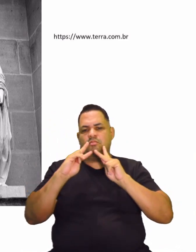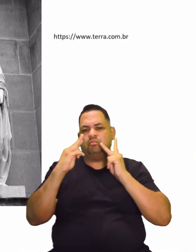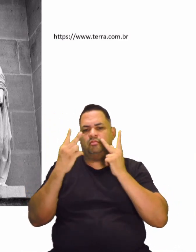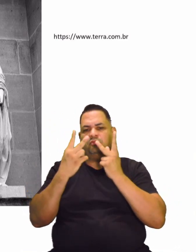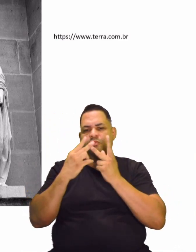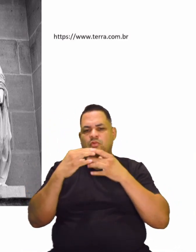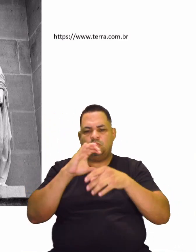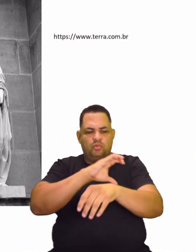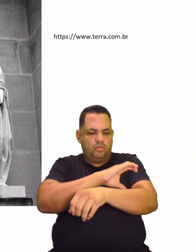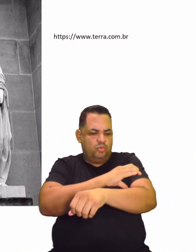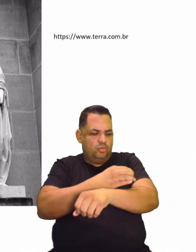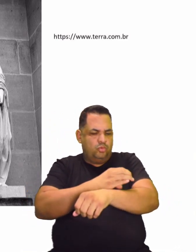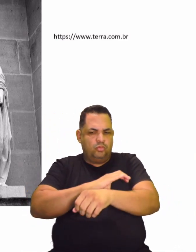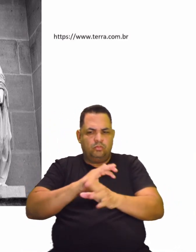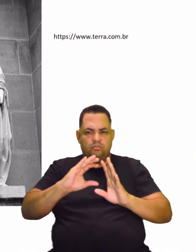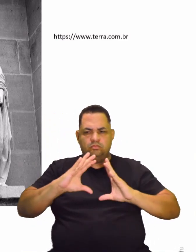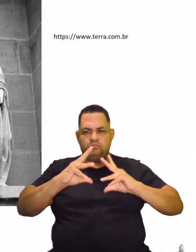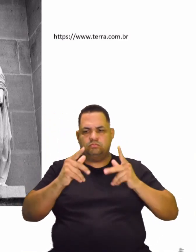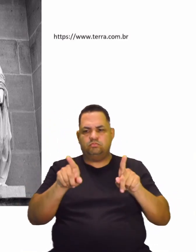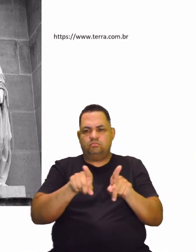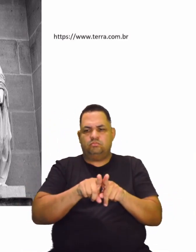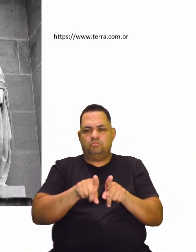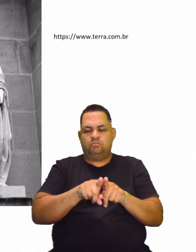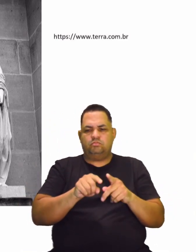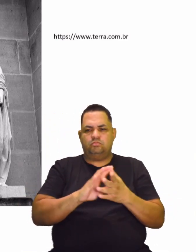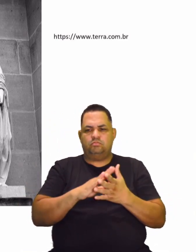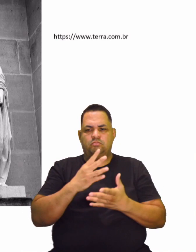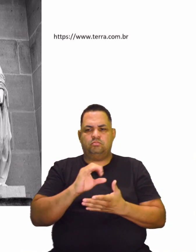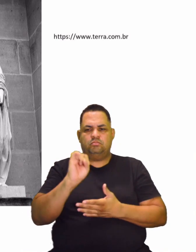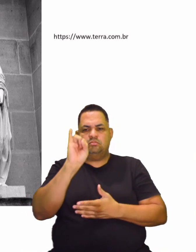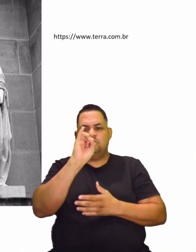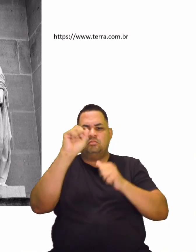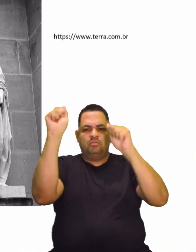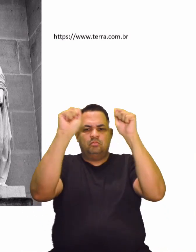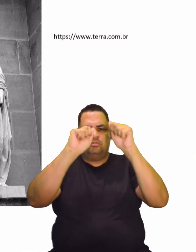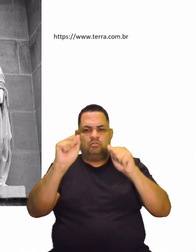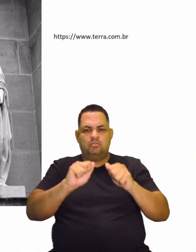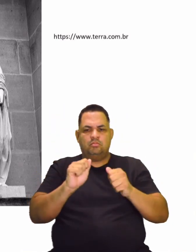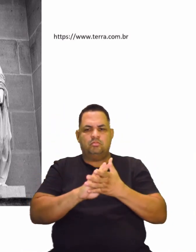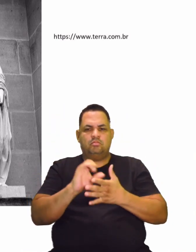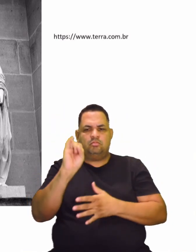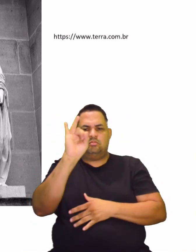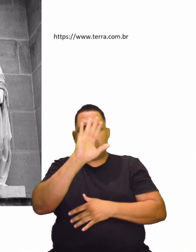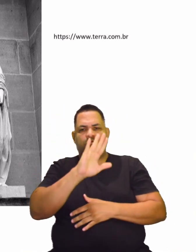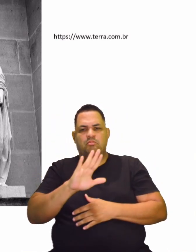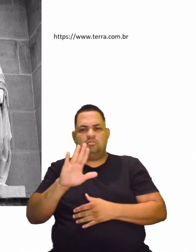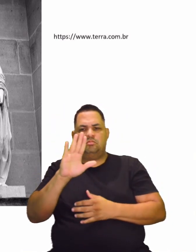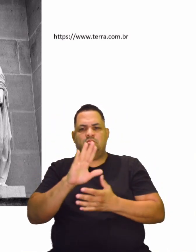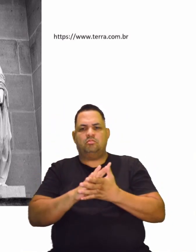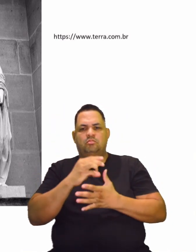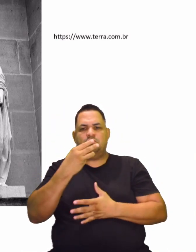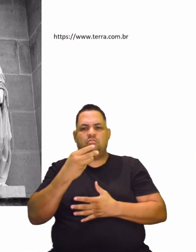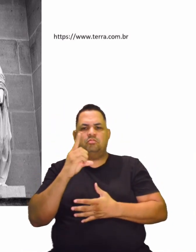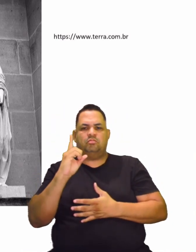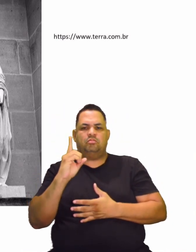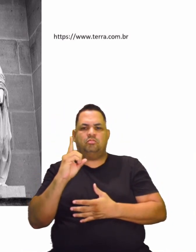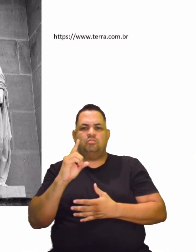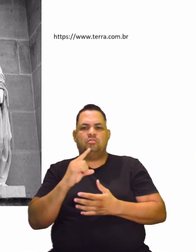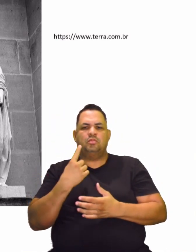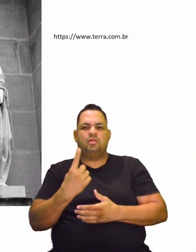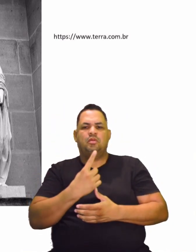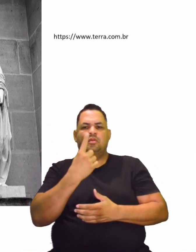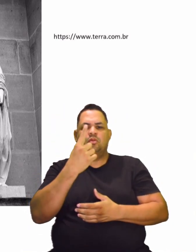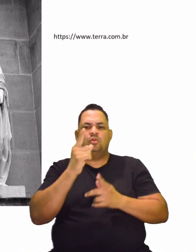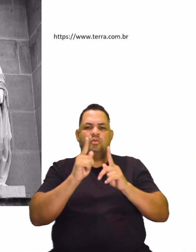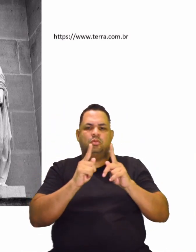a escultura, nós sabemos que é uma imagem, né, em 3D, tem altura, largura. Então,